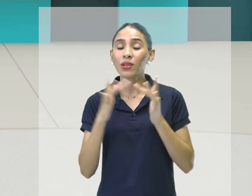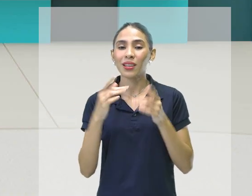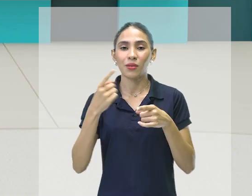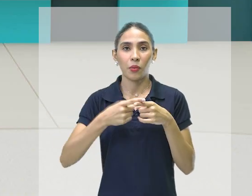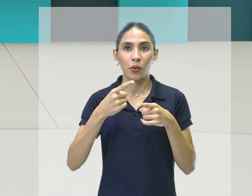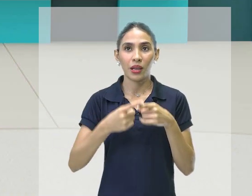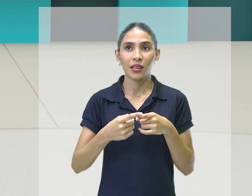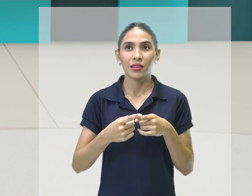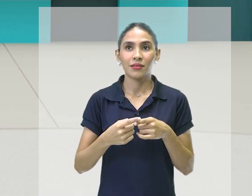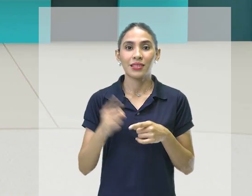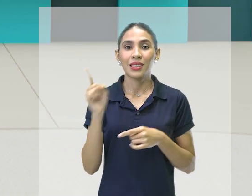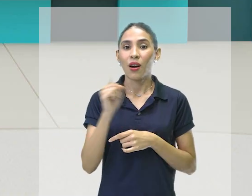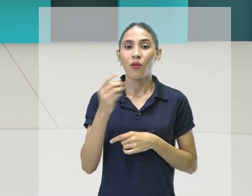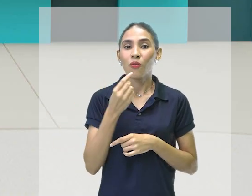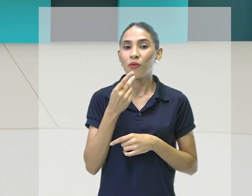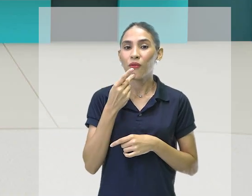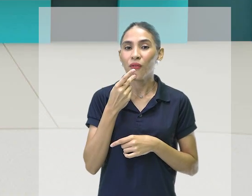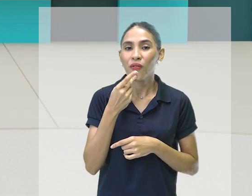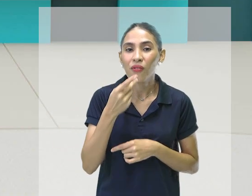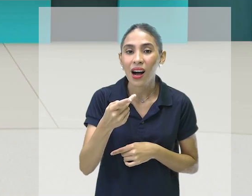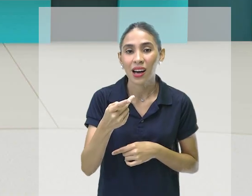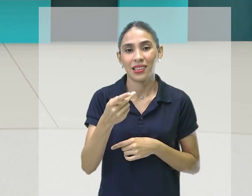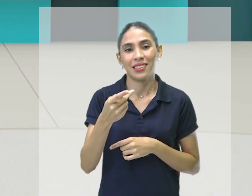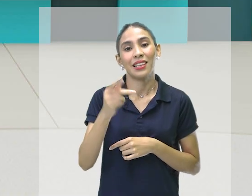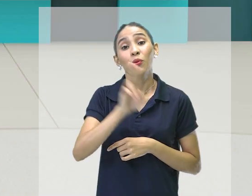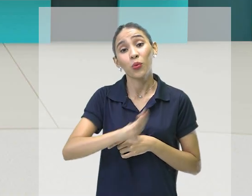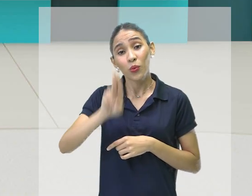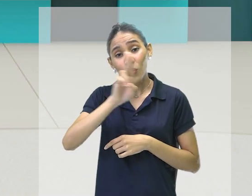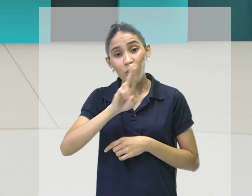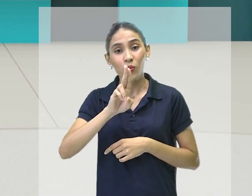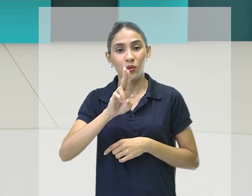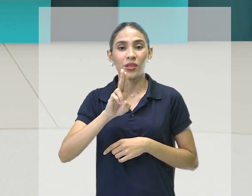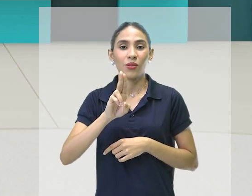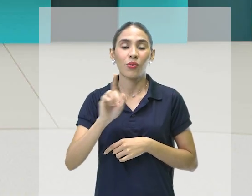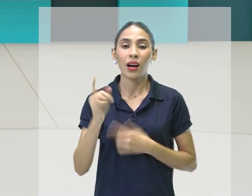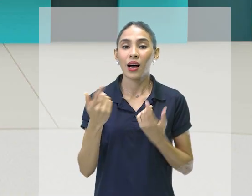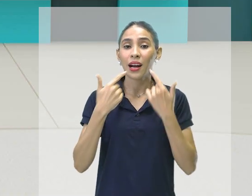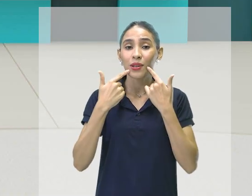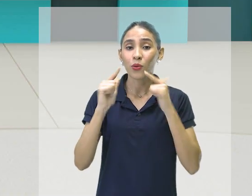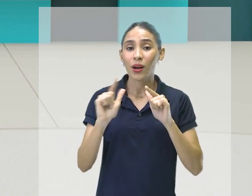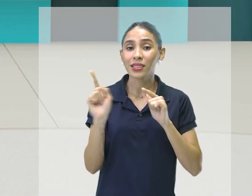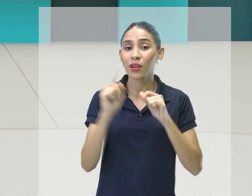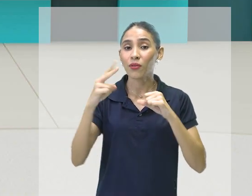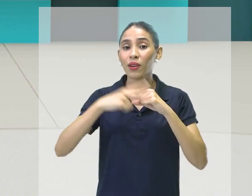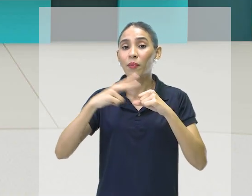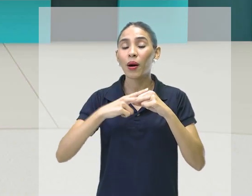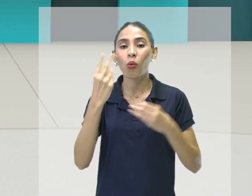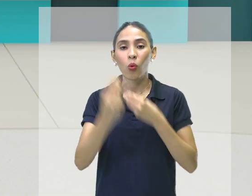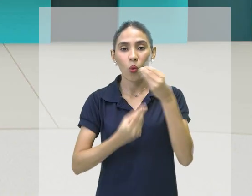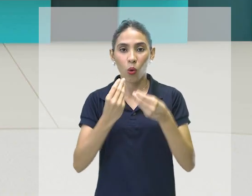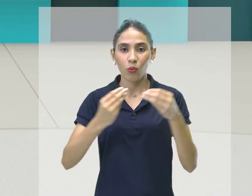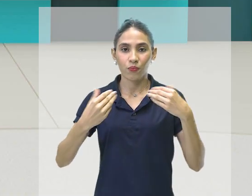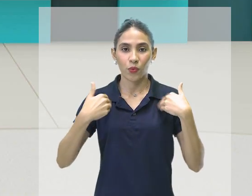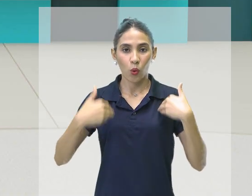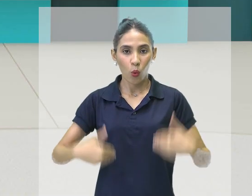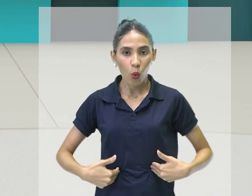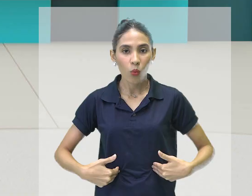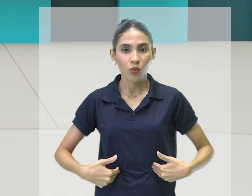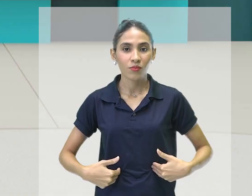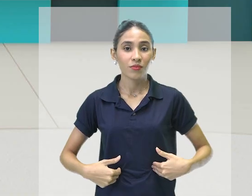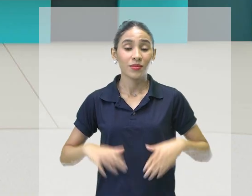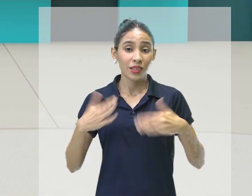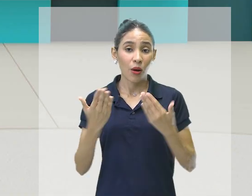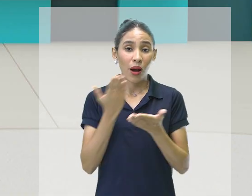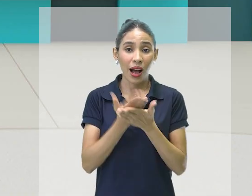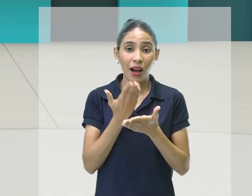redor, porque por mais que elas não falem, elas estão utilizando a linguagem não verbal através do quê? Do nosso